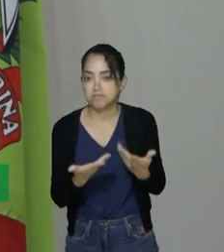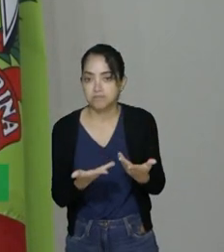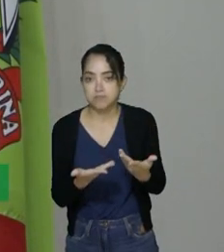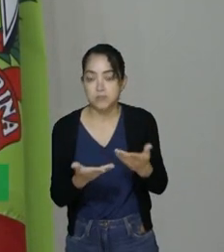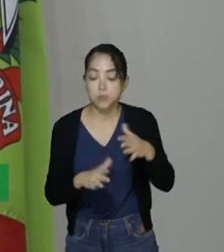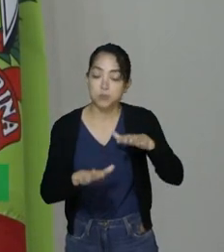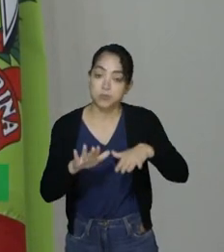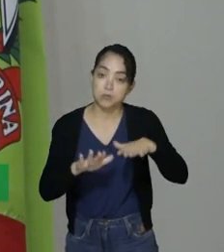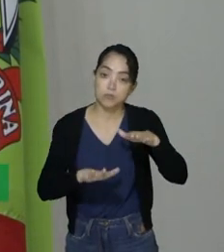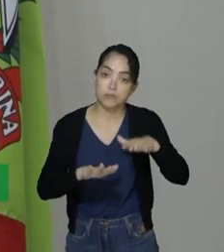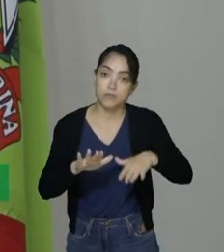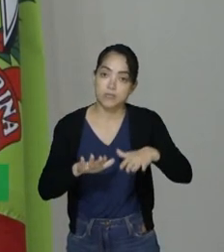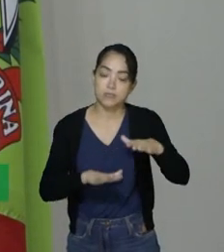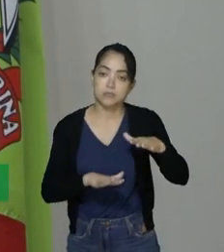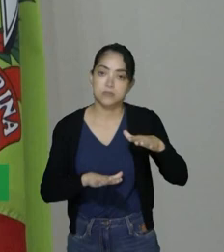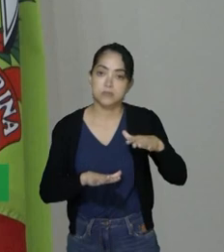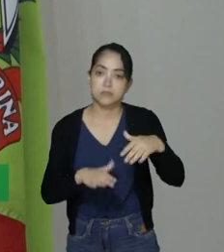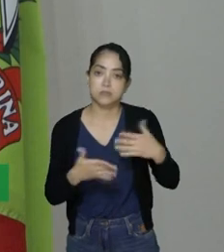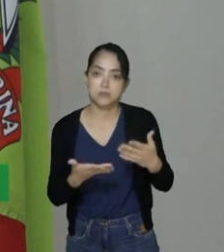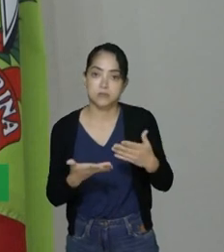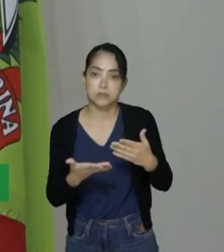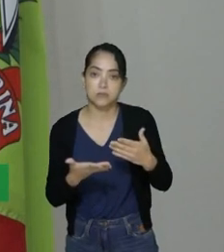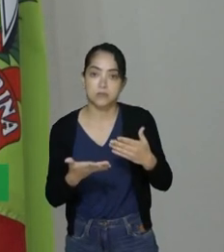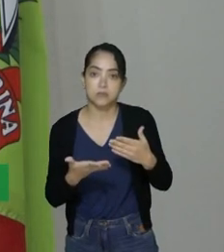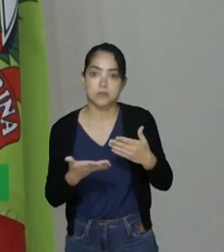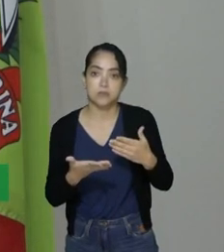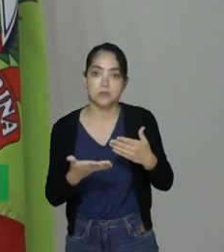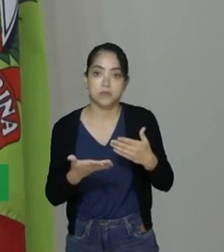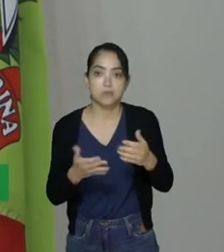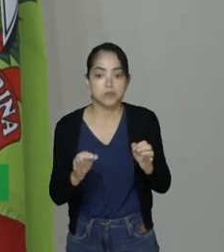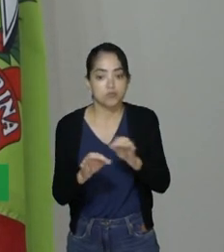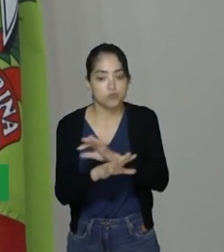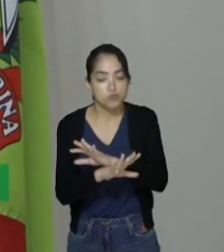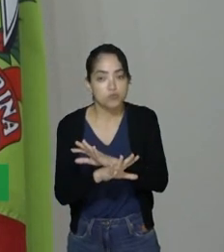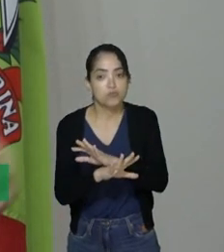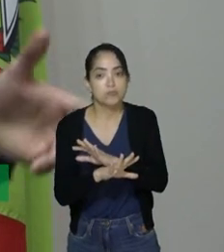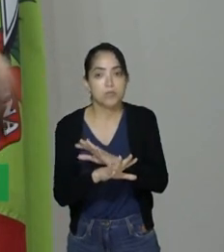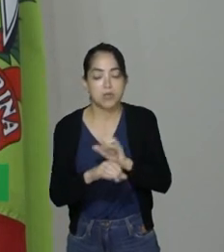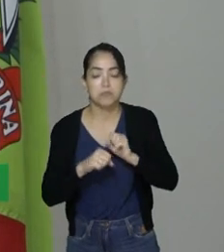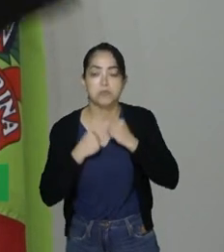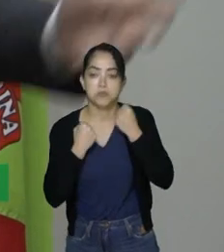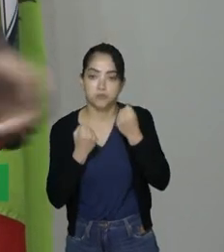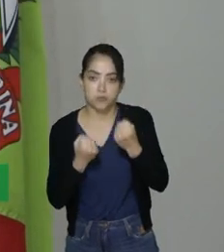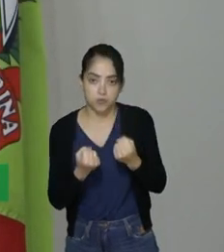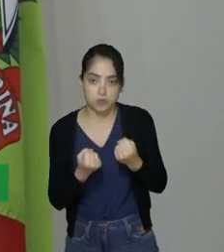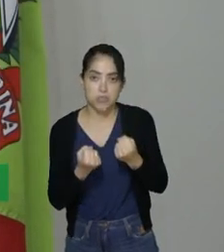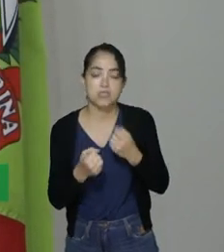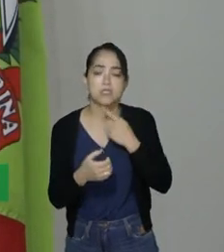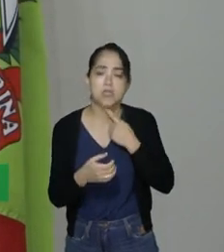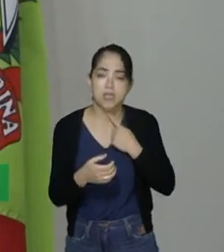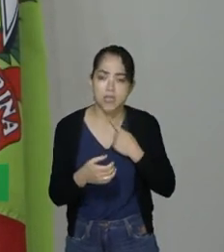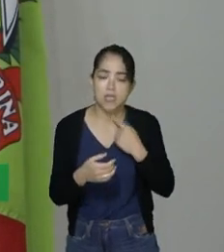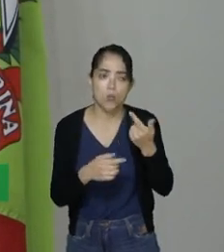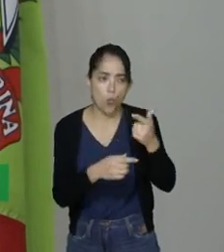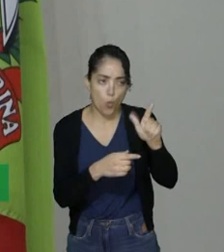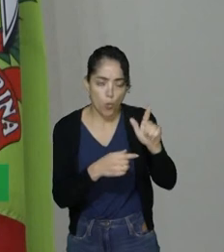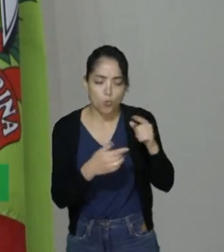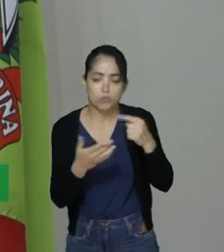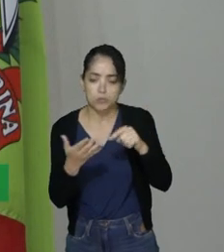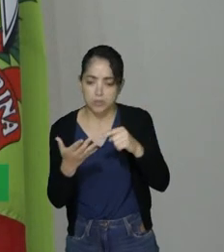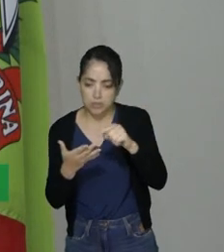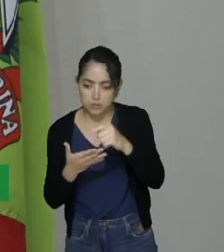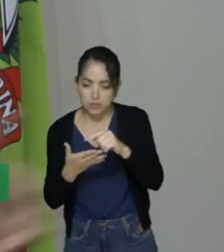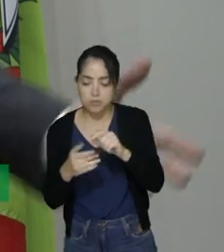talvez meu ciclo tenha se encerrado, dei minha contribuição, eu tenho outras vontades, tenho outras coisas para